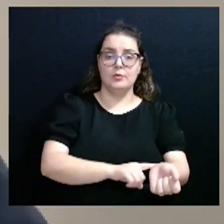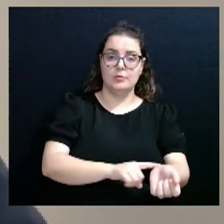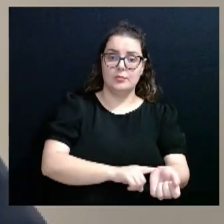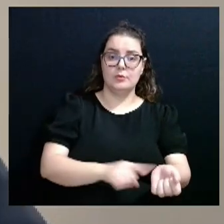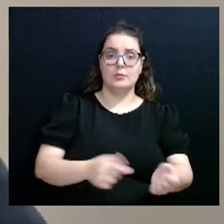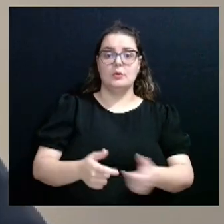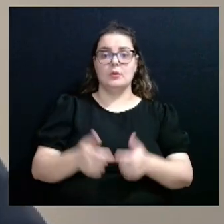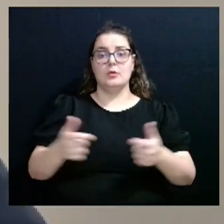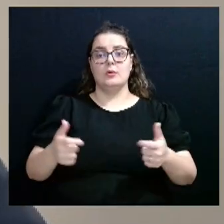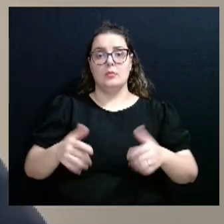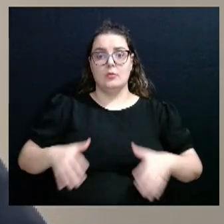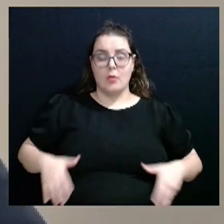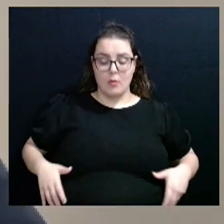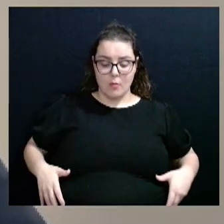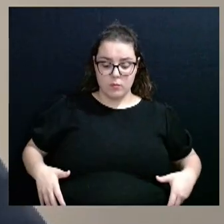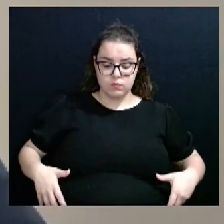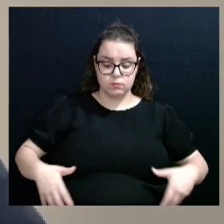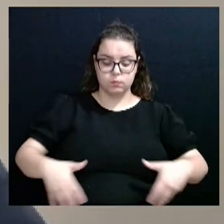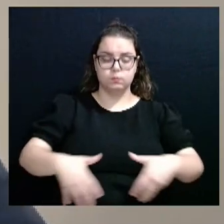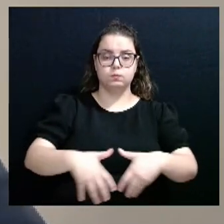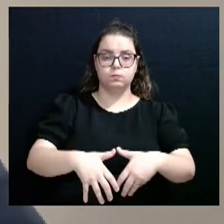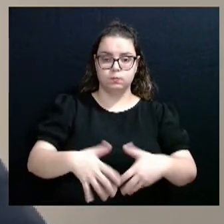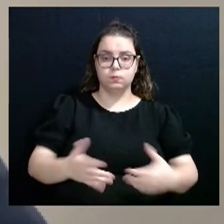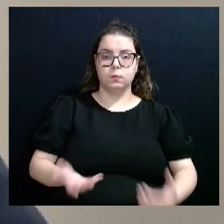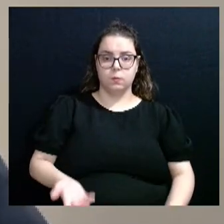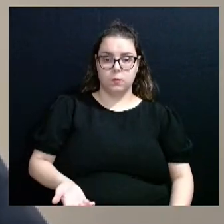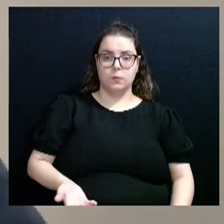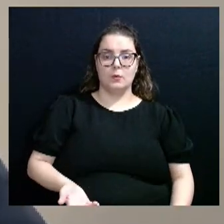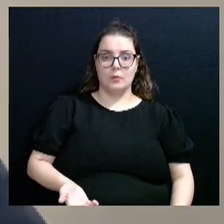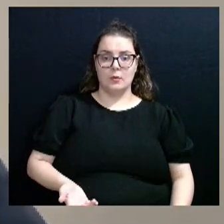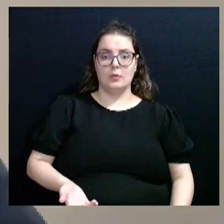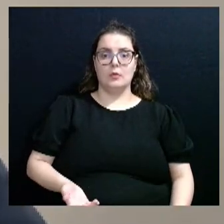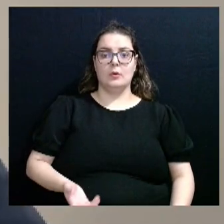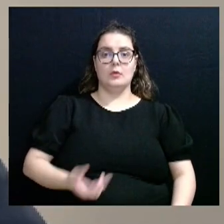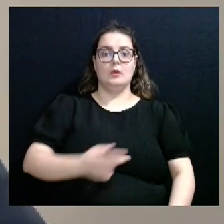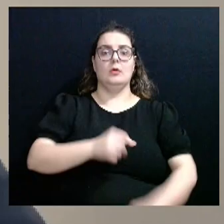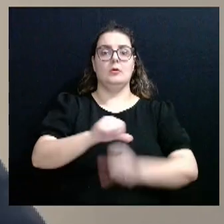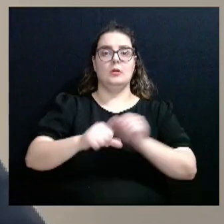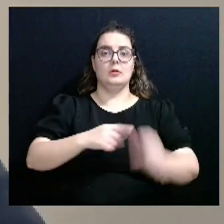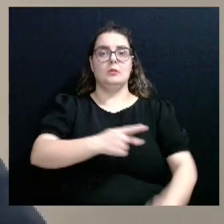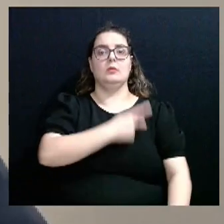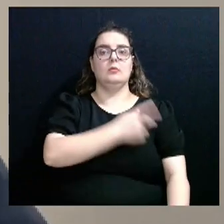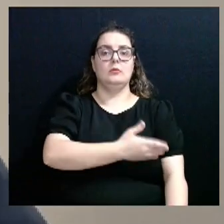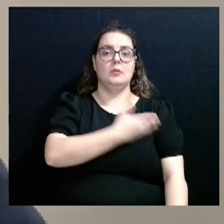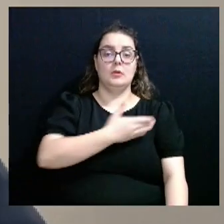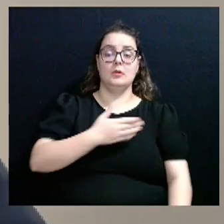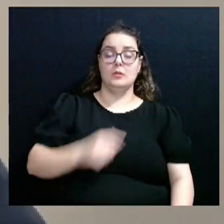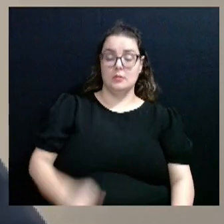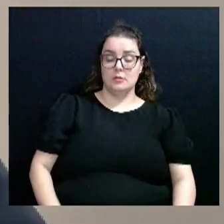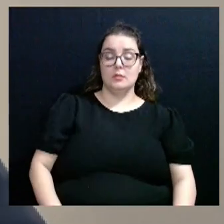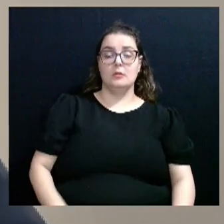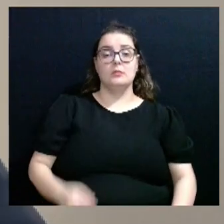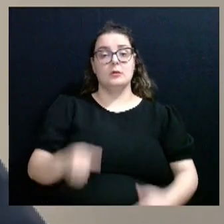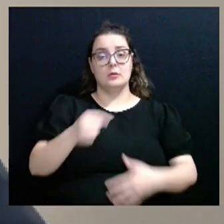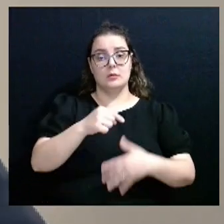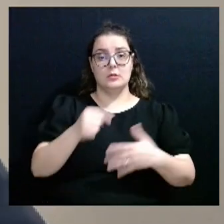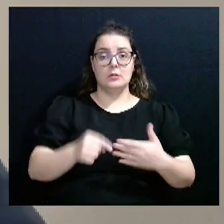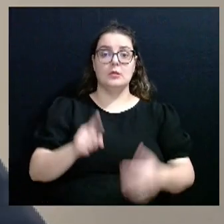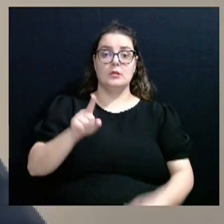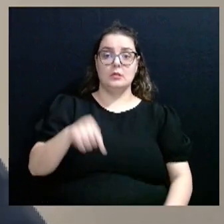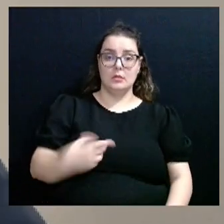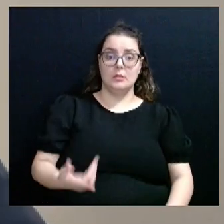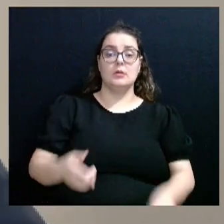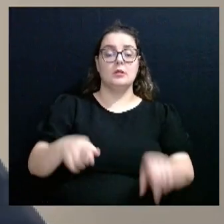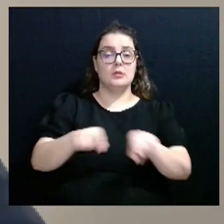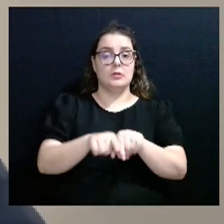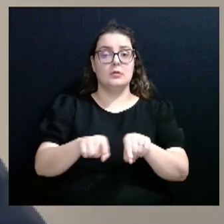circunferência abdominal, né, e alterações da pressão arterial. Então, essas condições são condições que também agregam